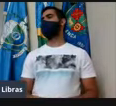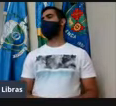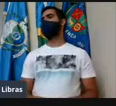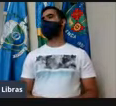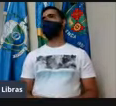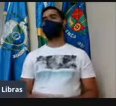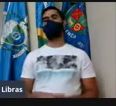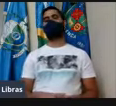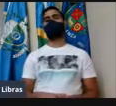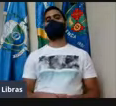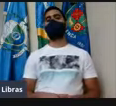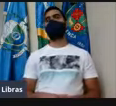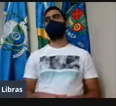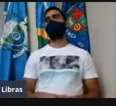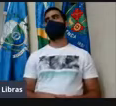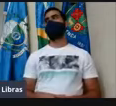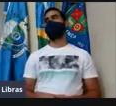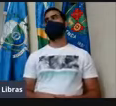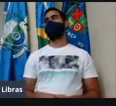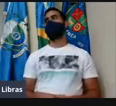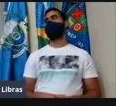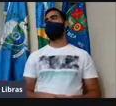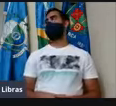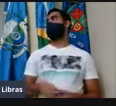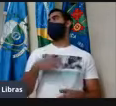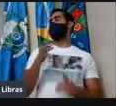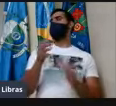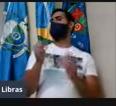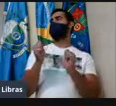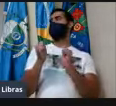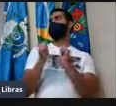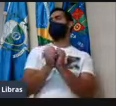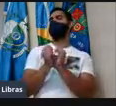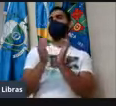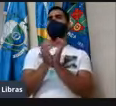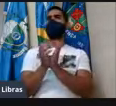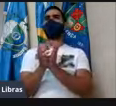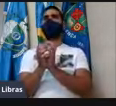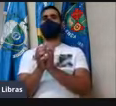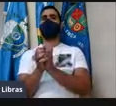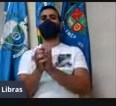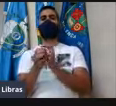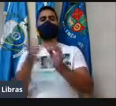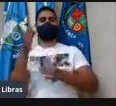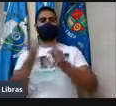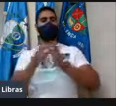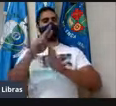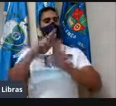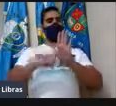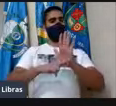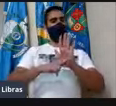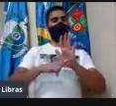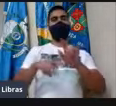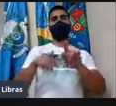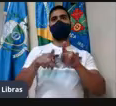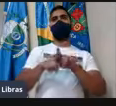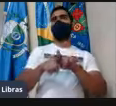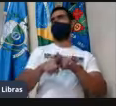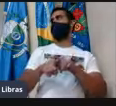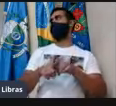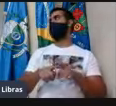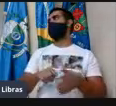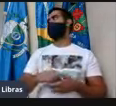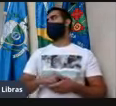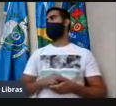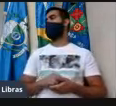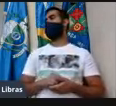3. Vamos aqui do parecer em conjunto da Comissão de Constituição, Justiça e Redação e da Comissão de Serviços